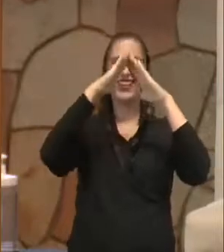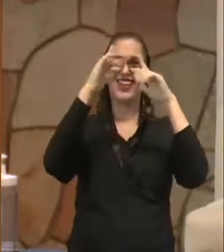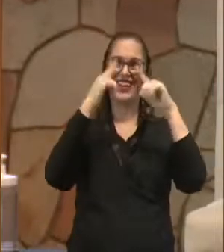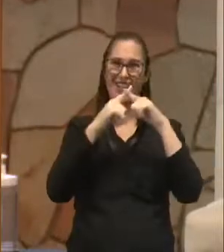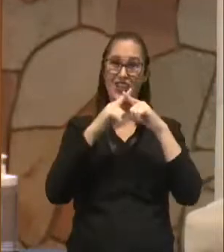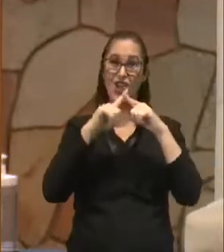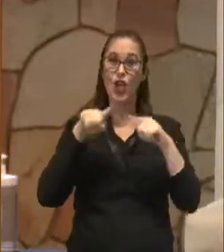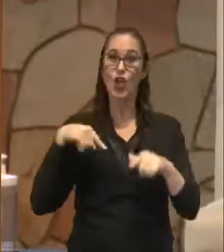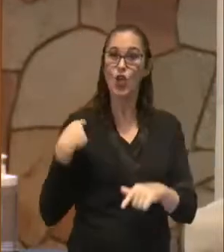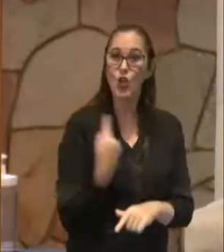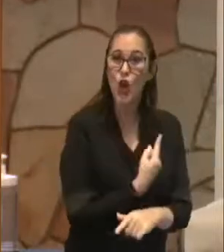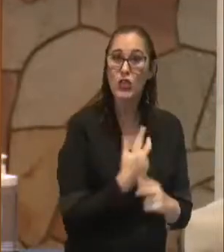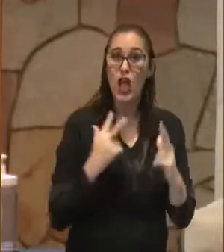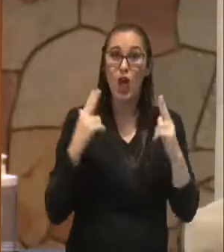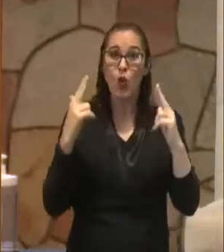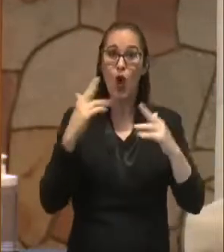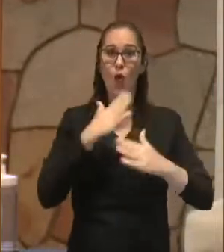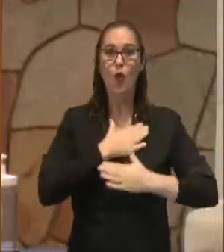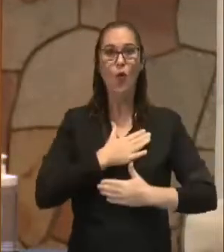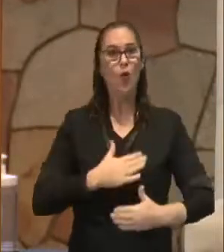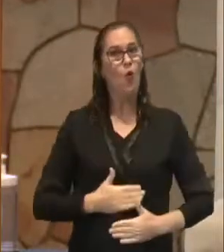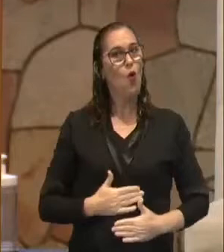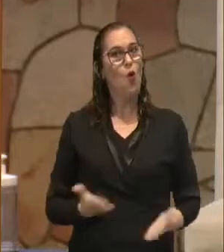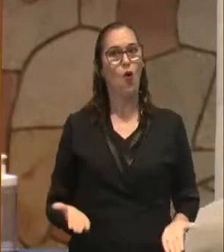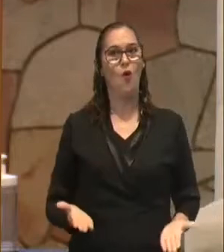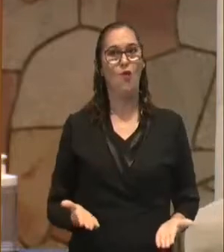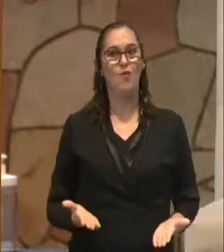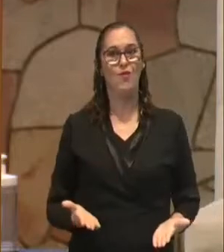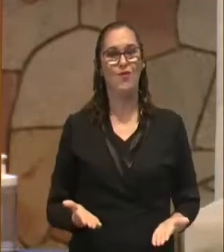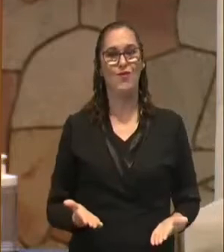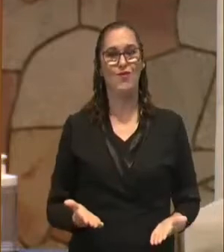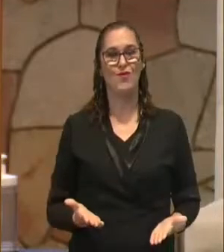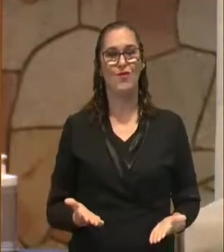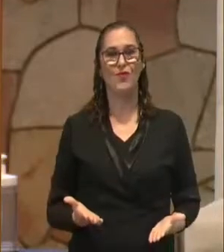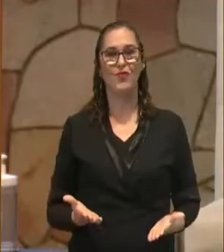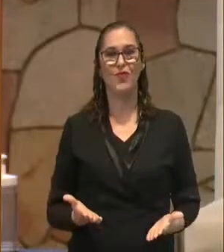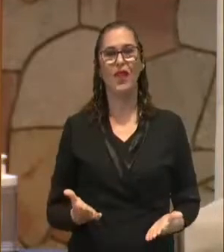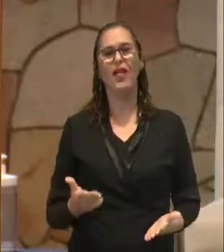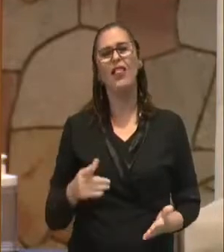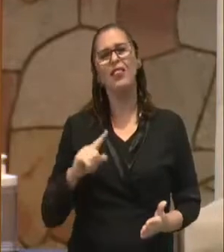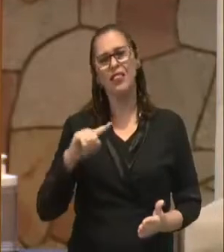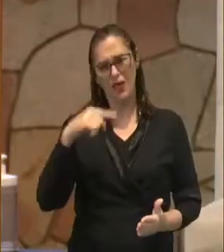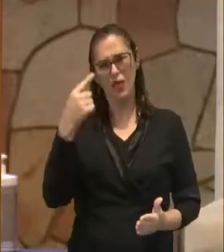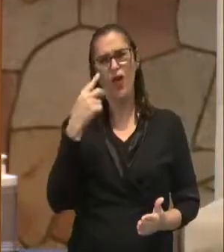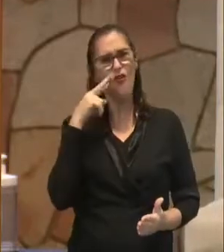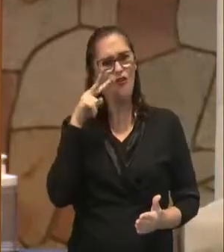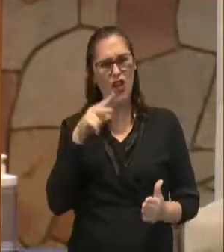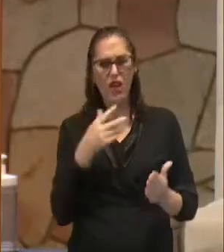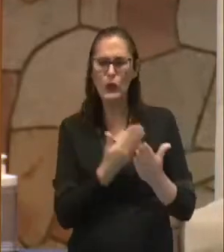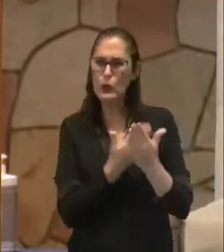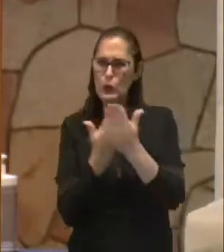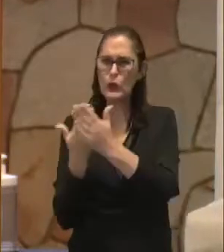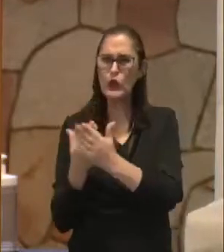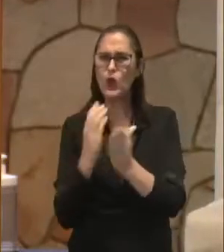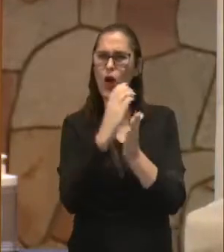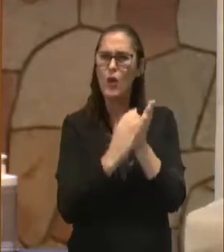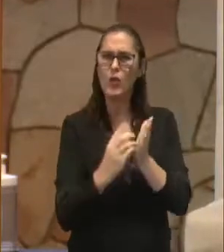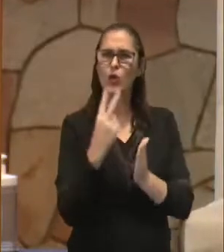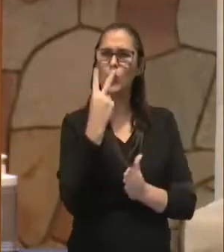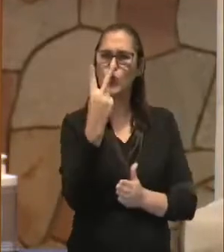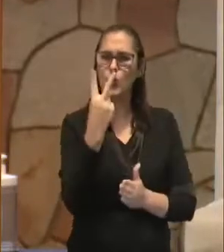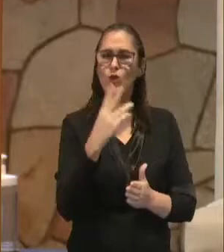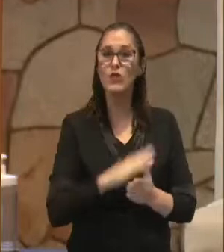Efésios, vai refletir um pouco mais sobre essa realidade do corpo. Nós veremos isso daqui a pouco no capítulo 2. Mas por ora